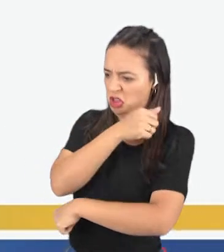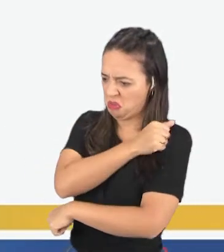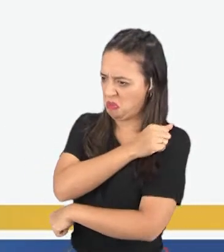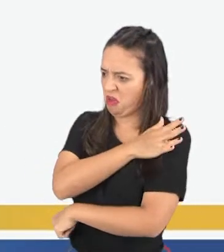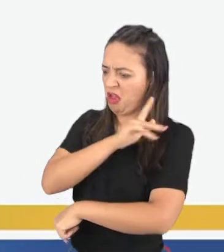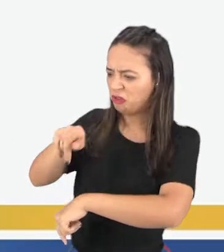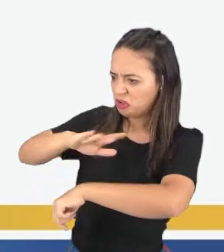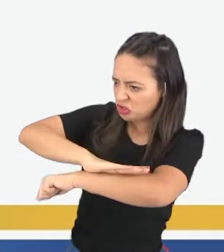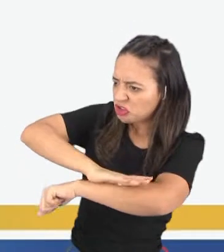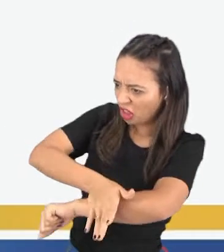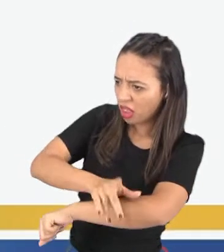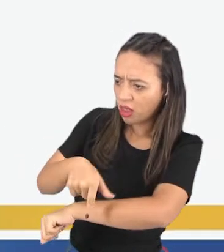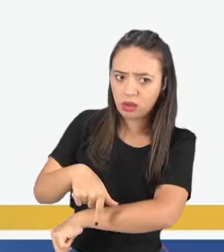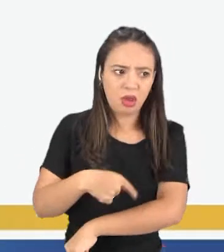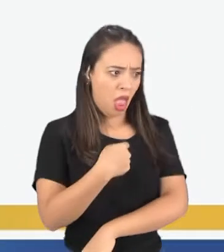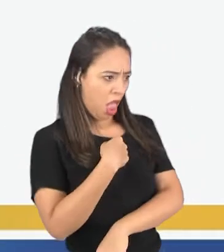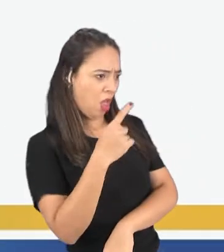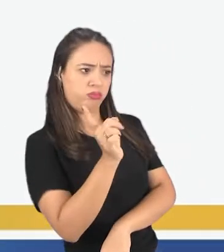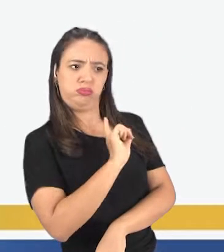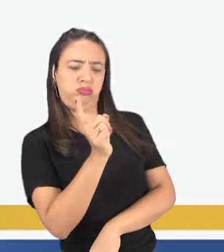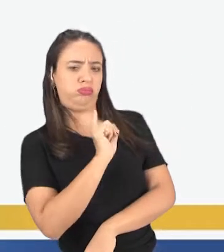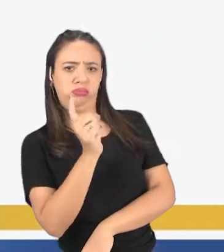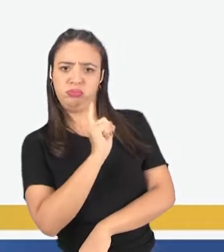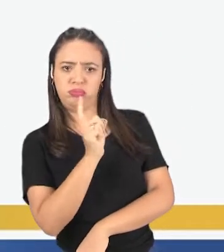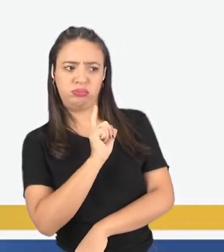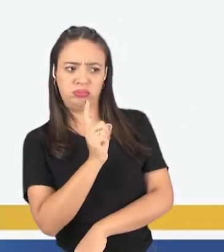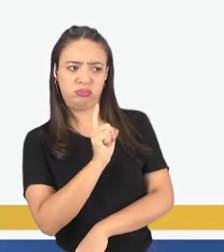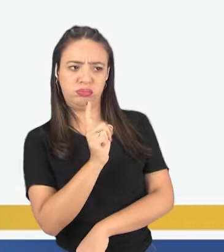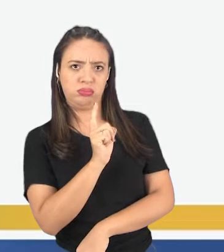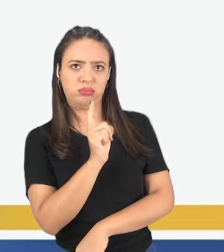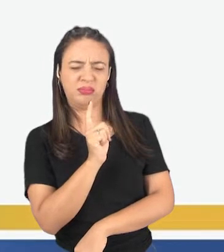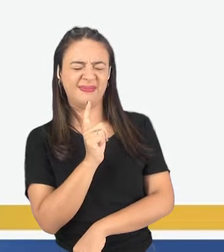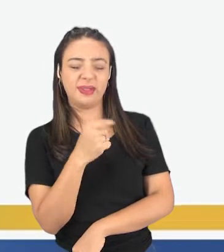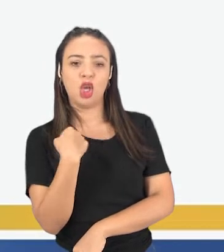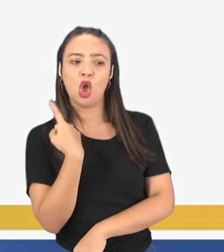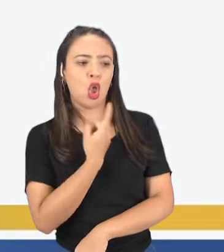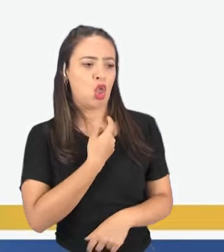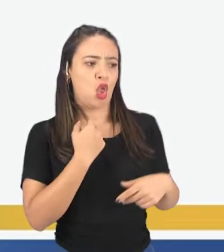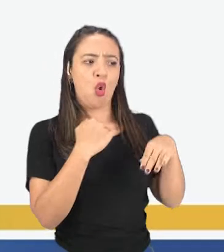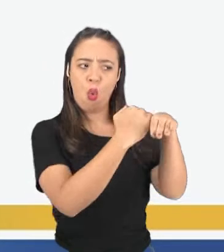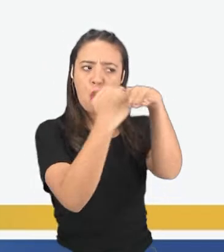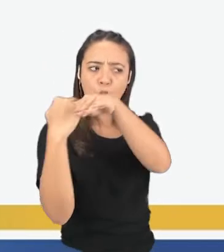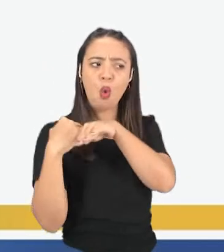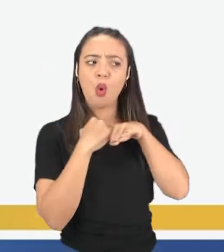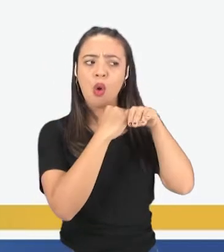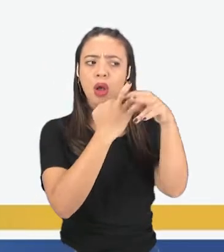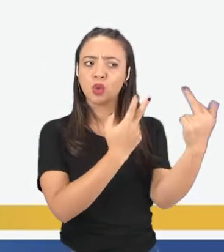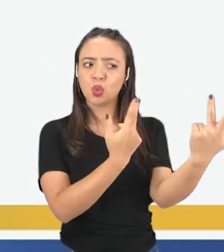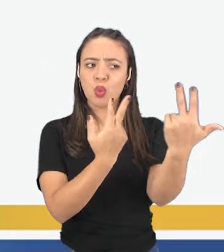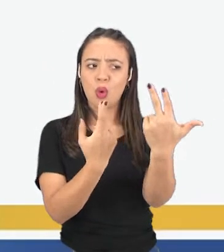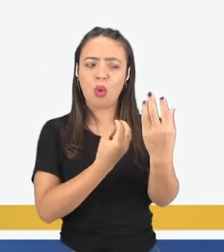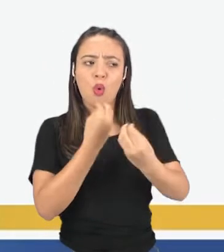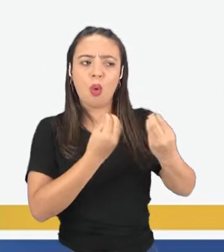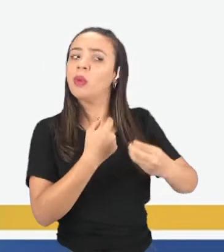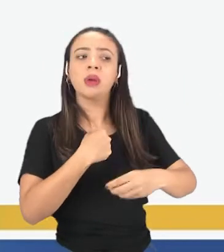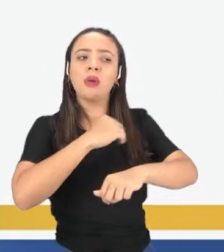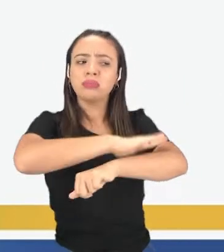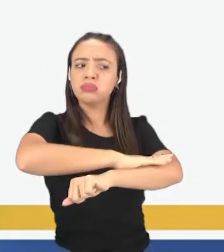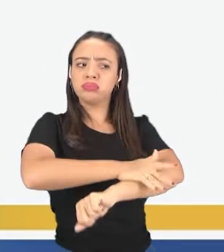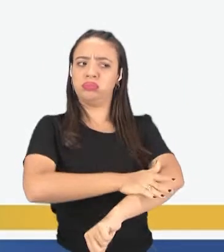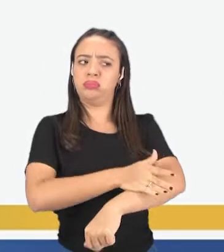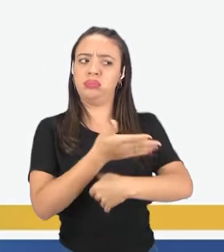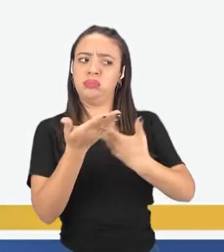preconceito racial. Eu? Claro que não. Afinal, nós somos todos iguais. Como é que eu vou ter preconceito